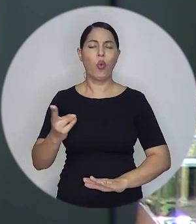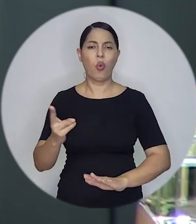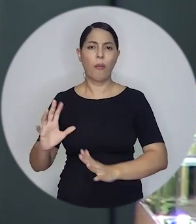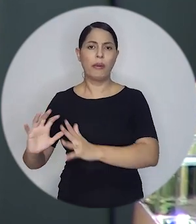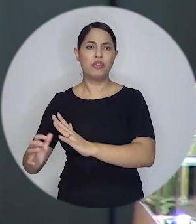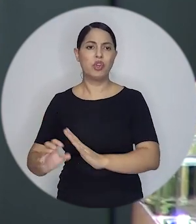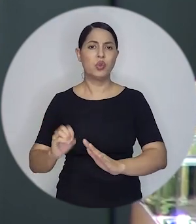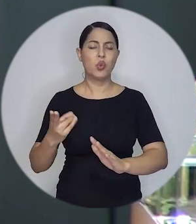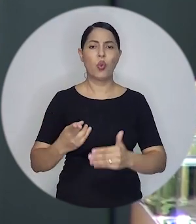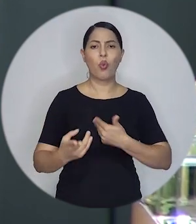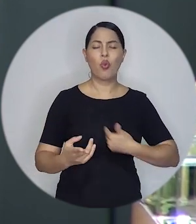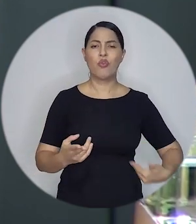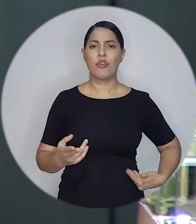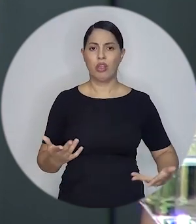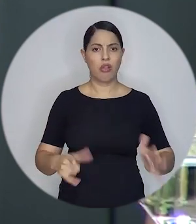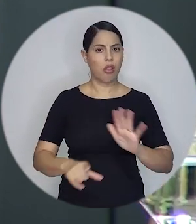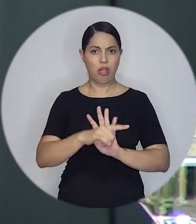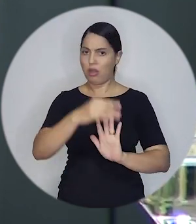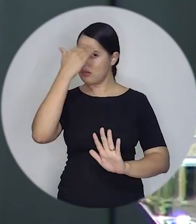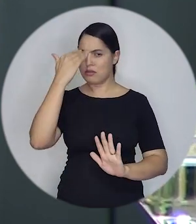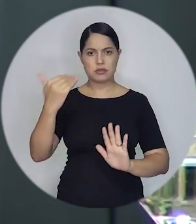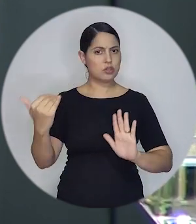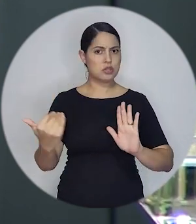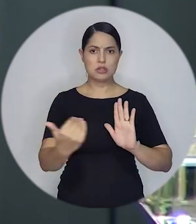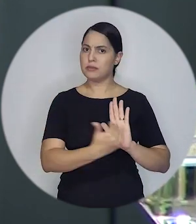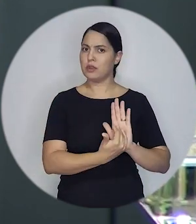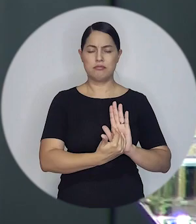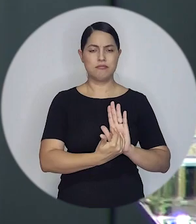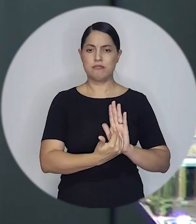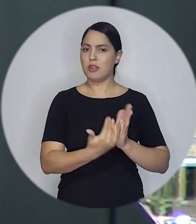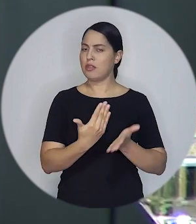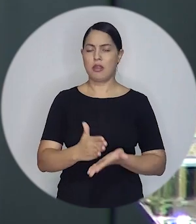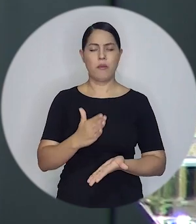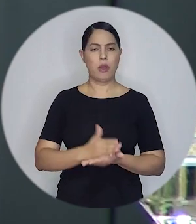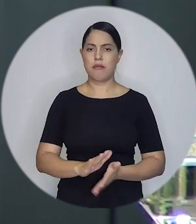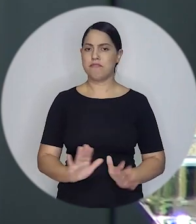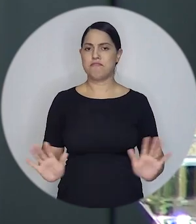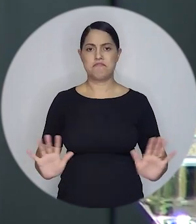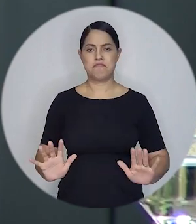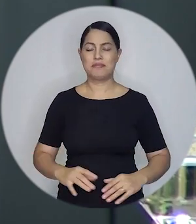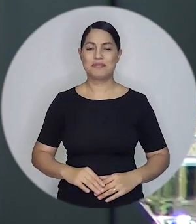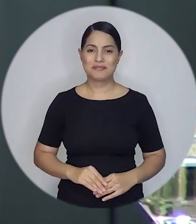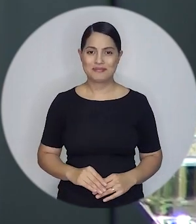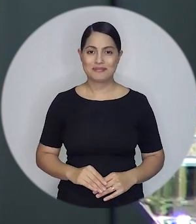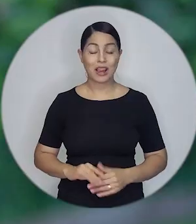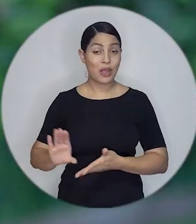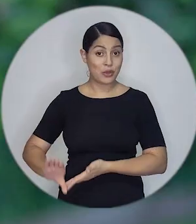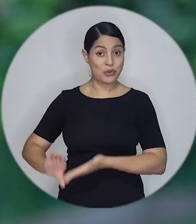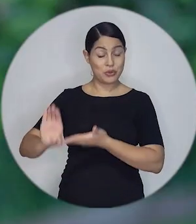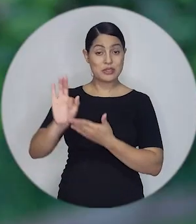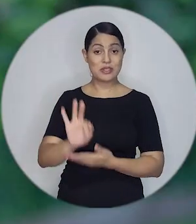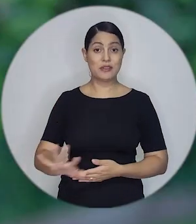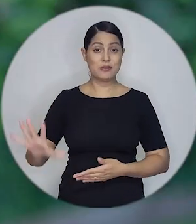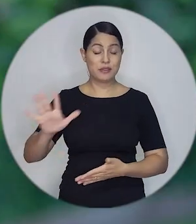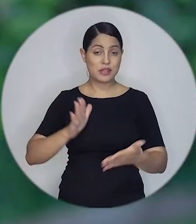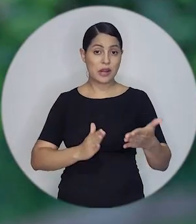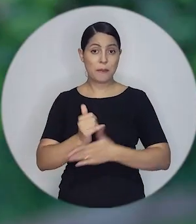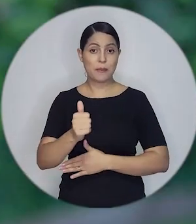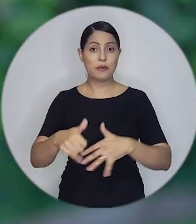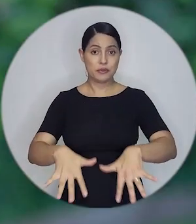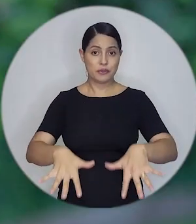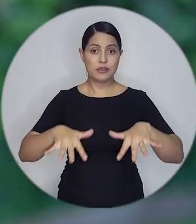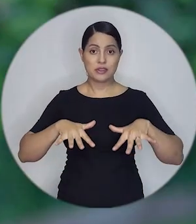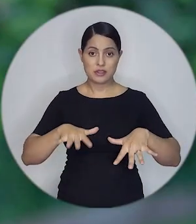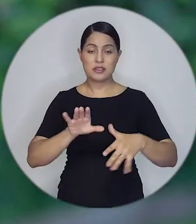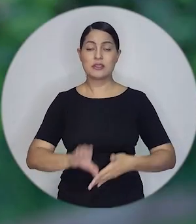ou governo que justifique o desrespeito à lei, o desrespeito à prerrogativa da advocacia. O Conselho Federal da